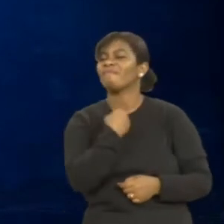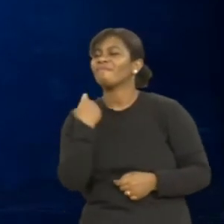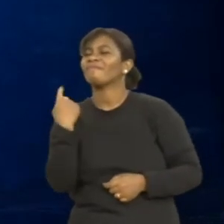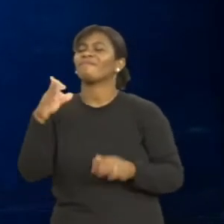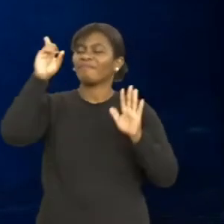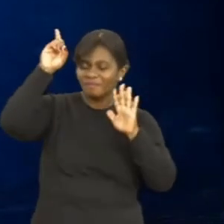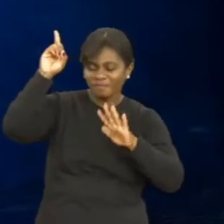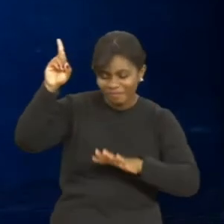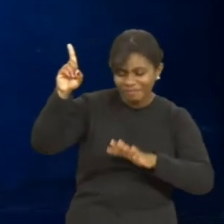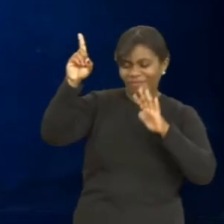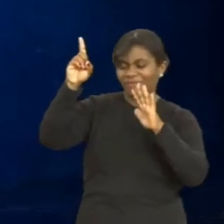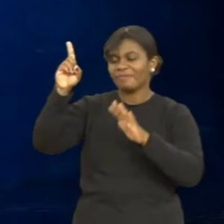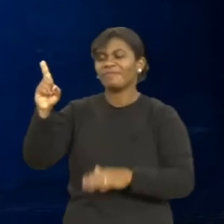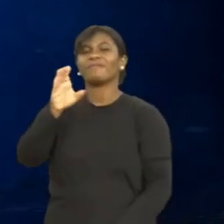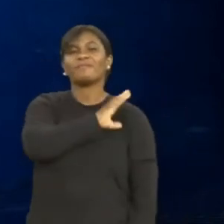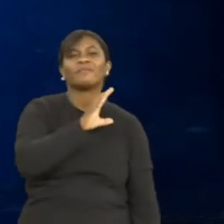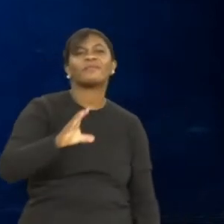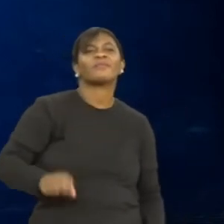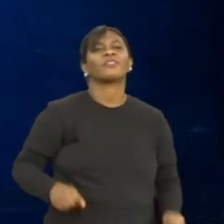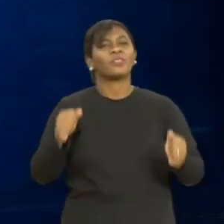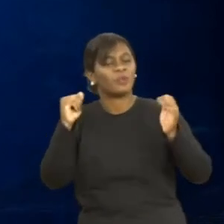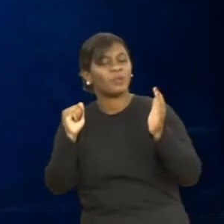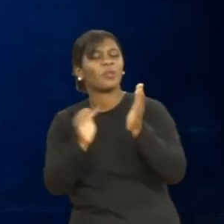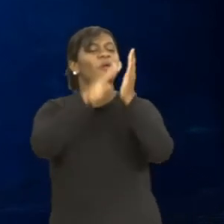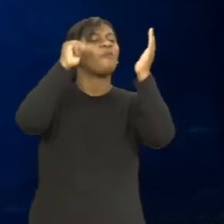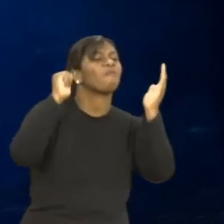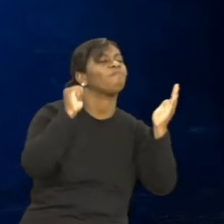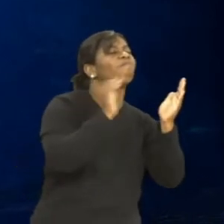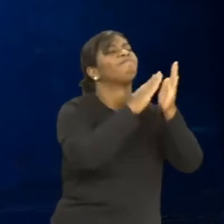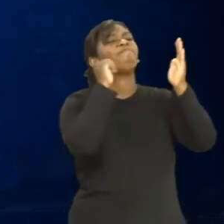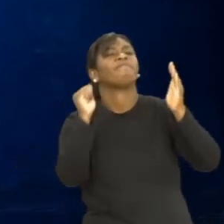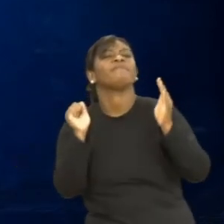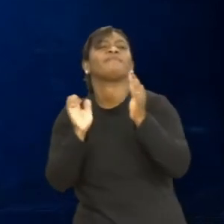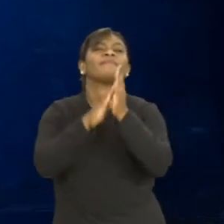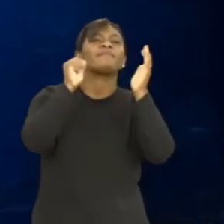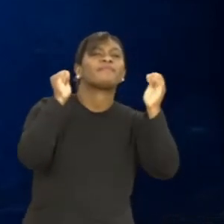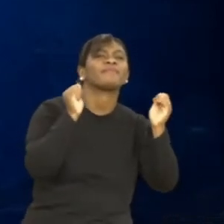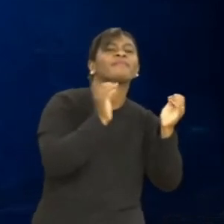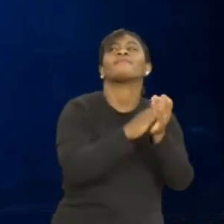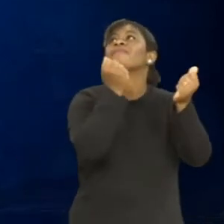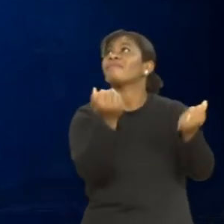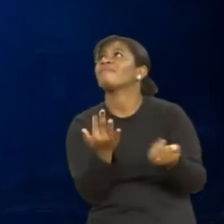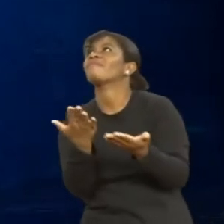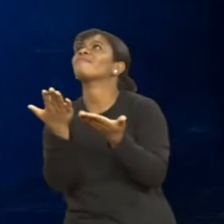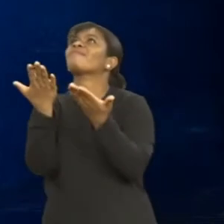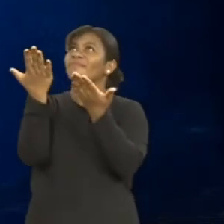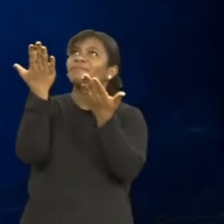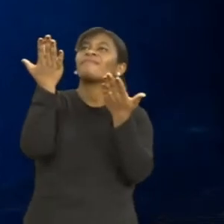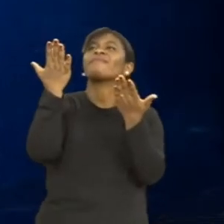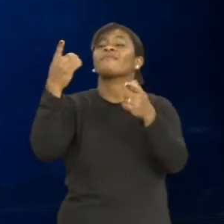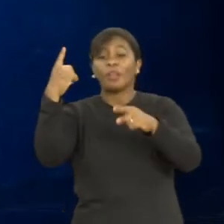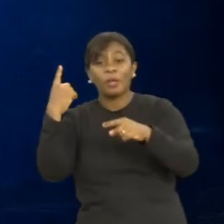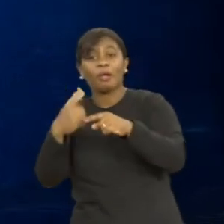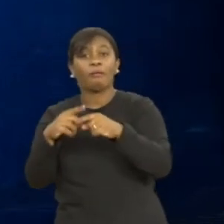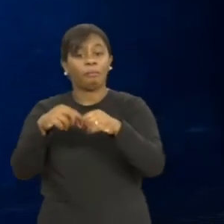Te rendemos. Te rendemos, louvores. Porque